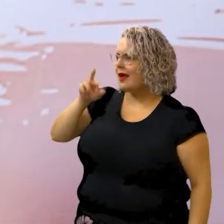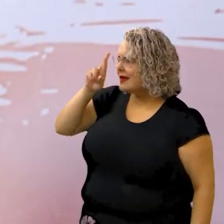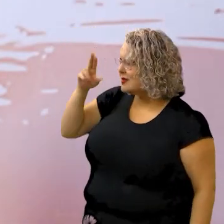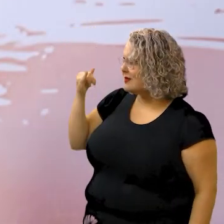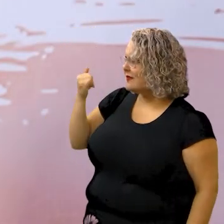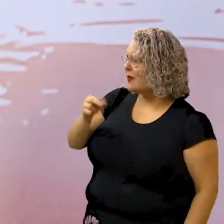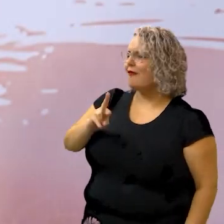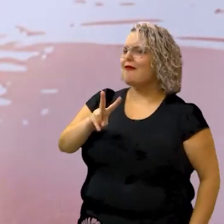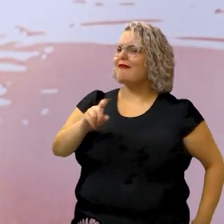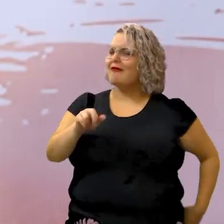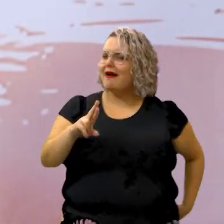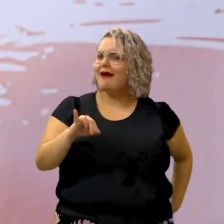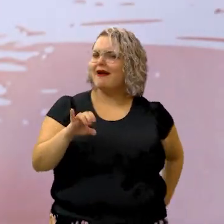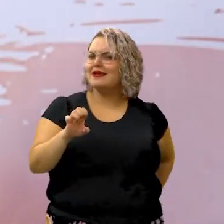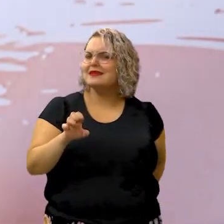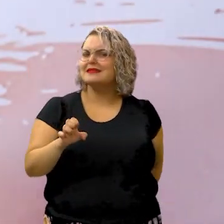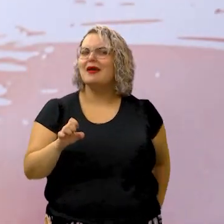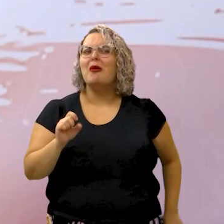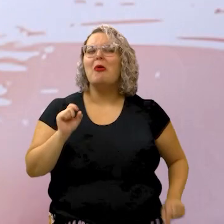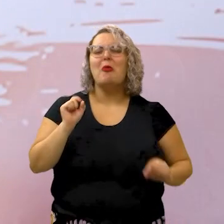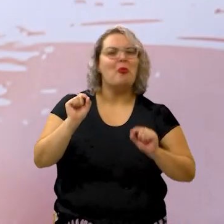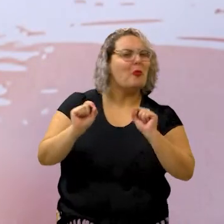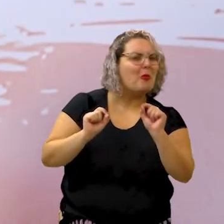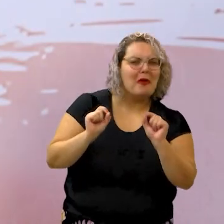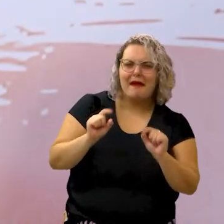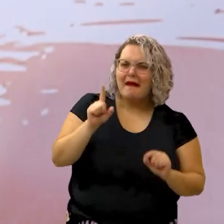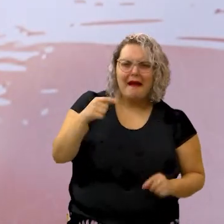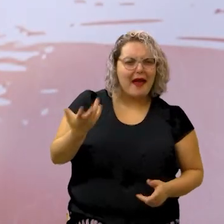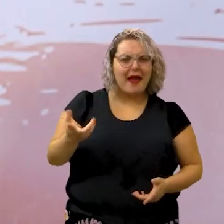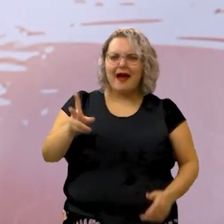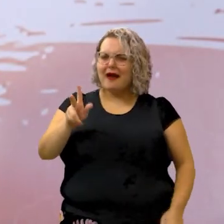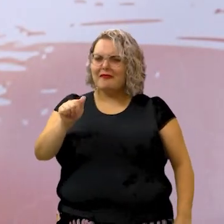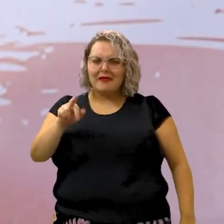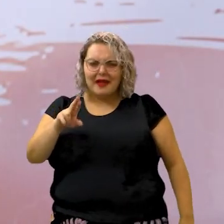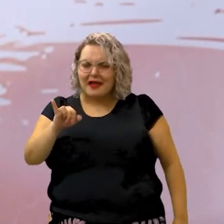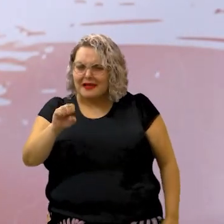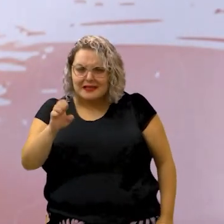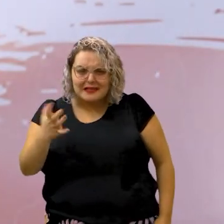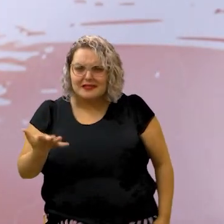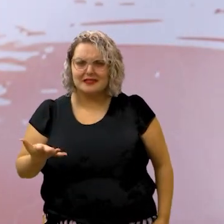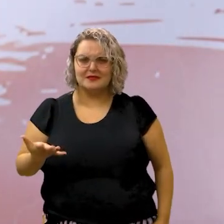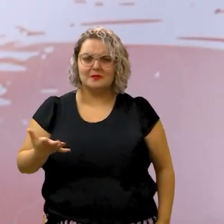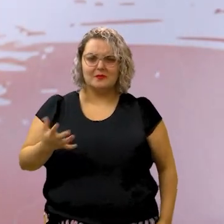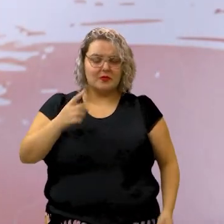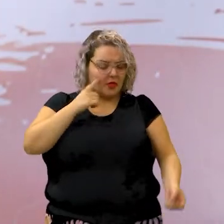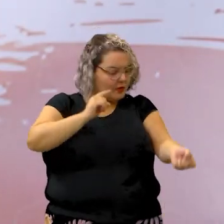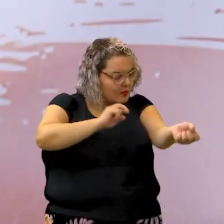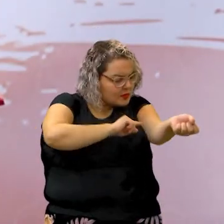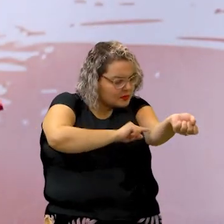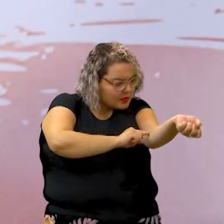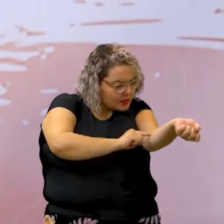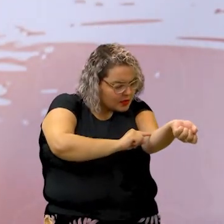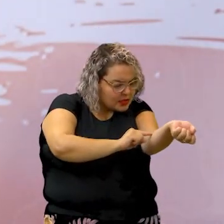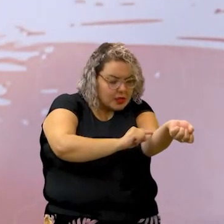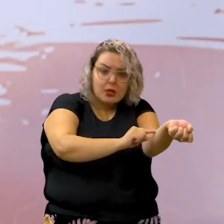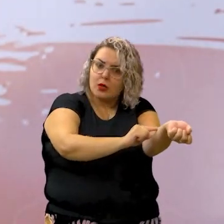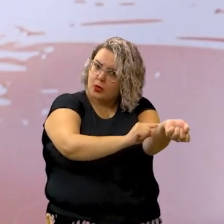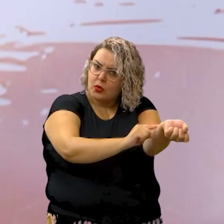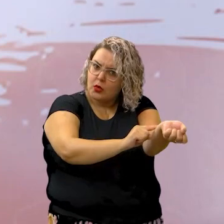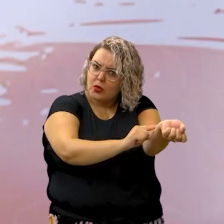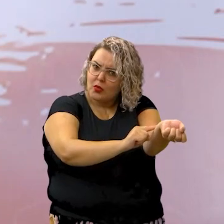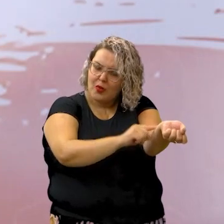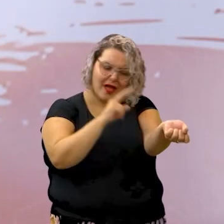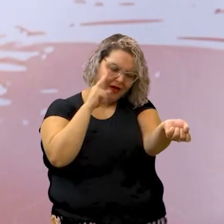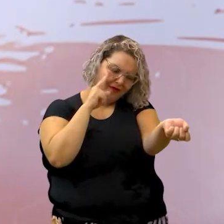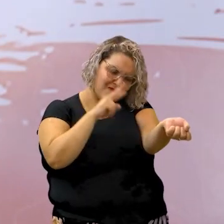aí varizes, né? O que são as varizes? Porque a gente começa a ver as veias, né, numa situação como essa.